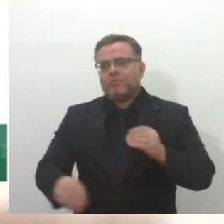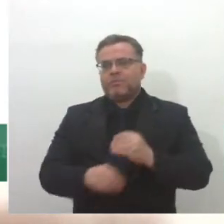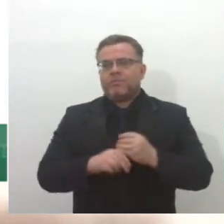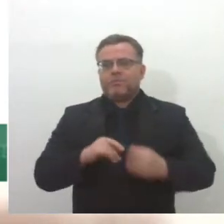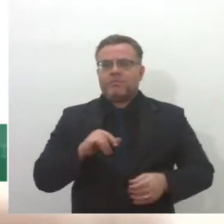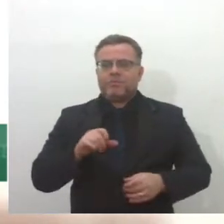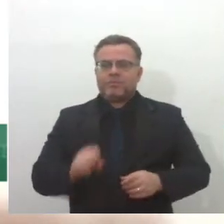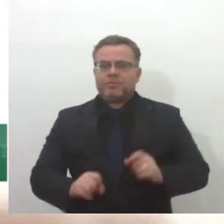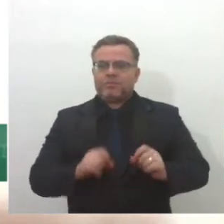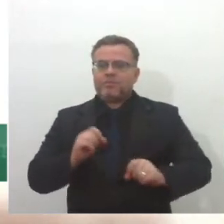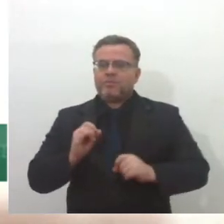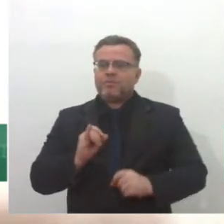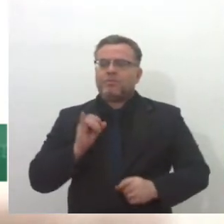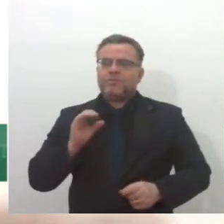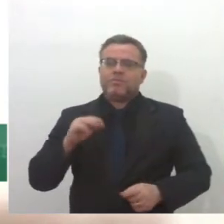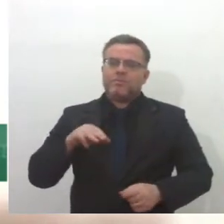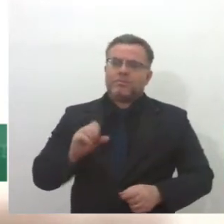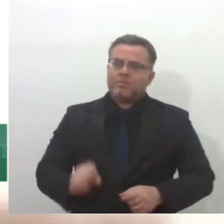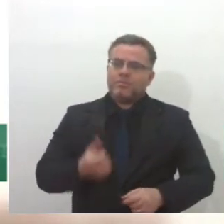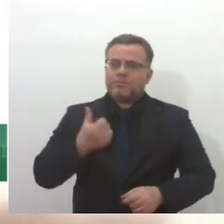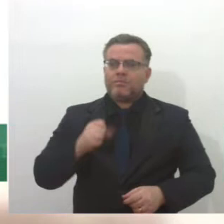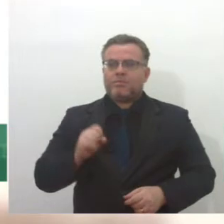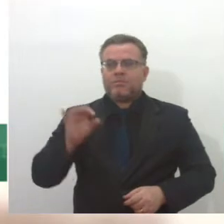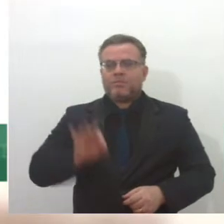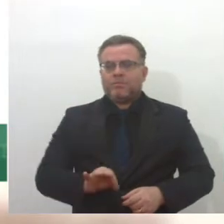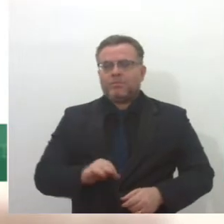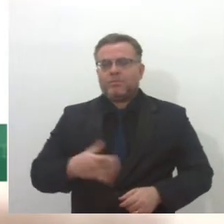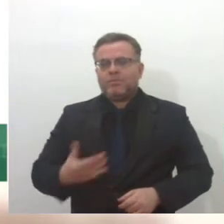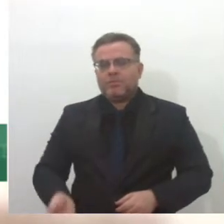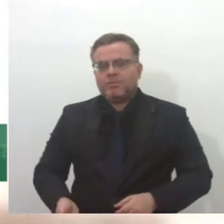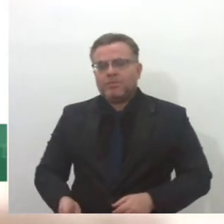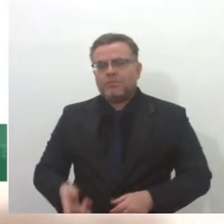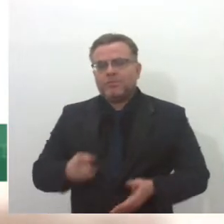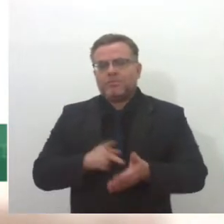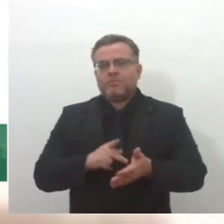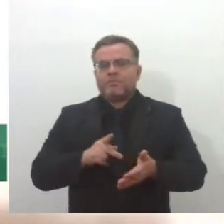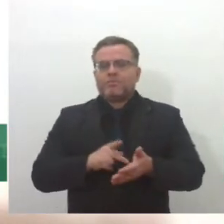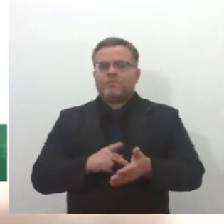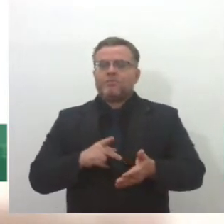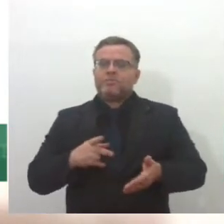os 18%. Então, na verdade, o que as empresas questionaram,